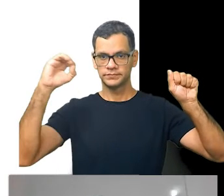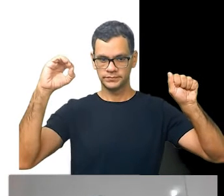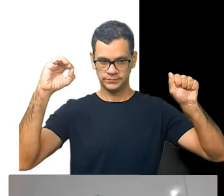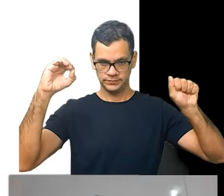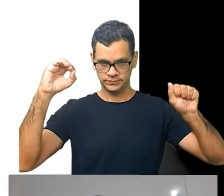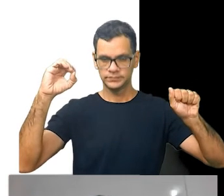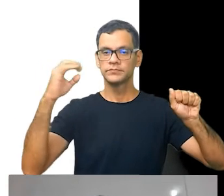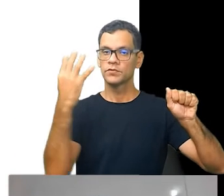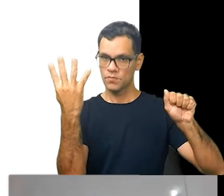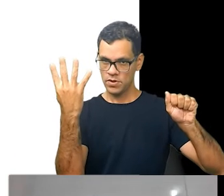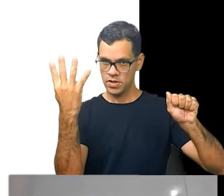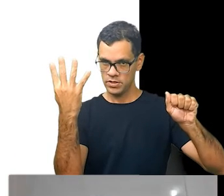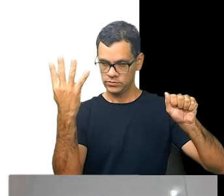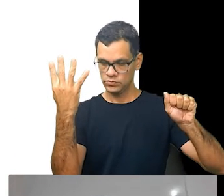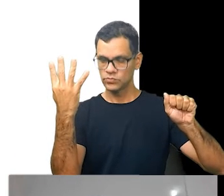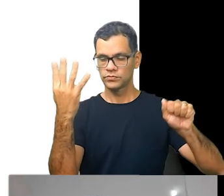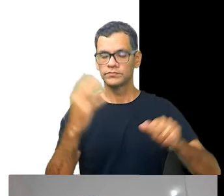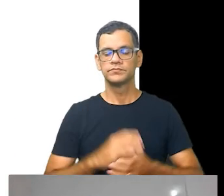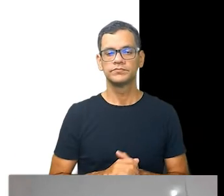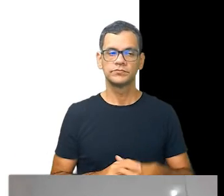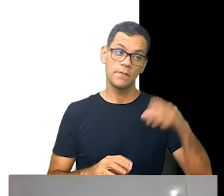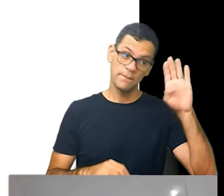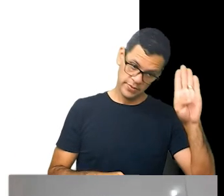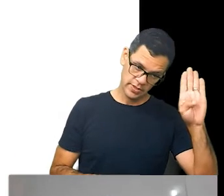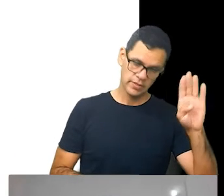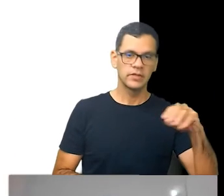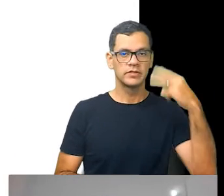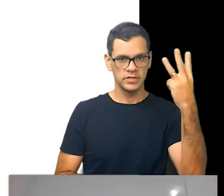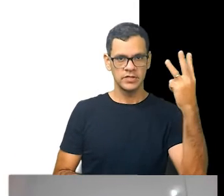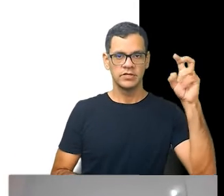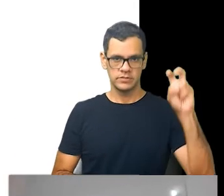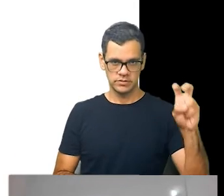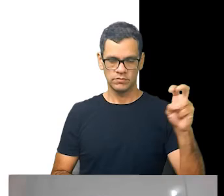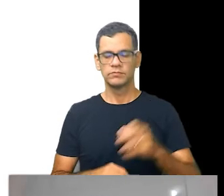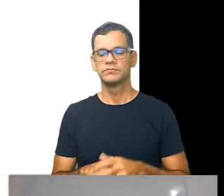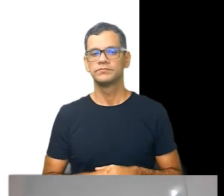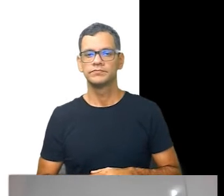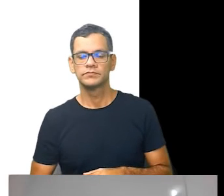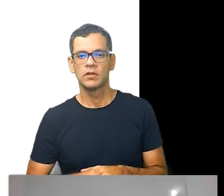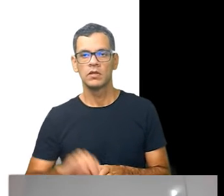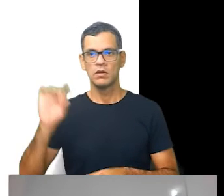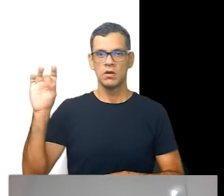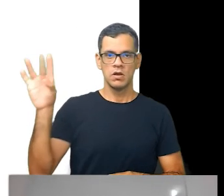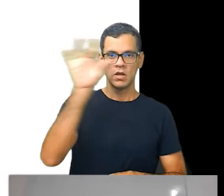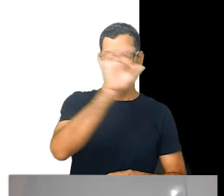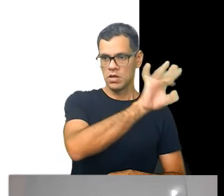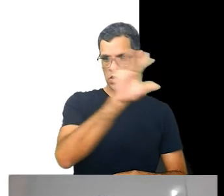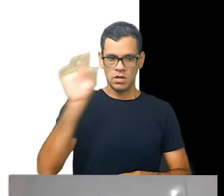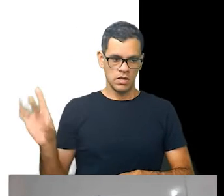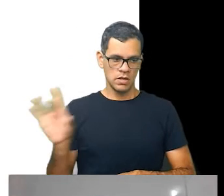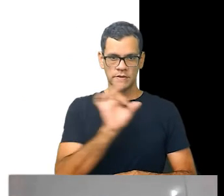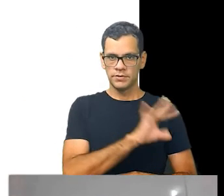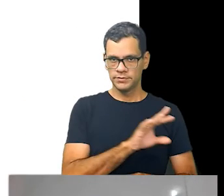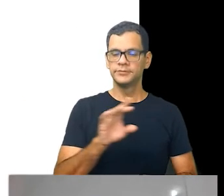Mais um exemplo. Dados o conjunto A, 0 e 4, e o conjunto B é 2, 3, 5. Relacionamos A